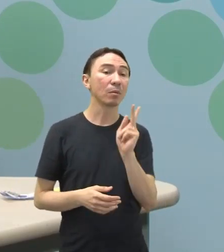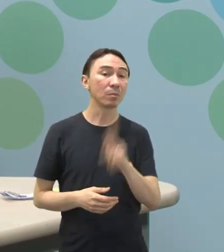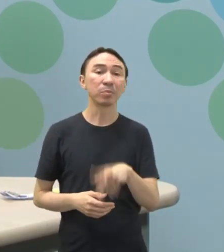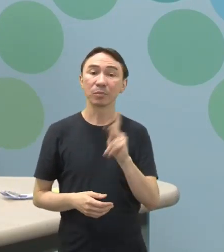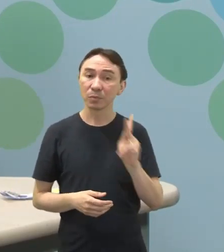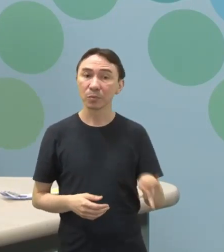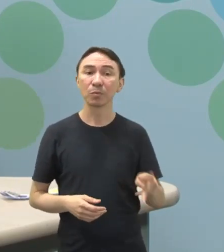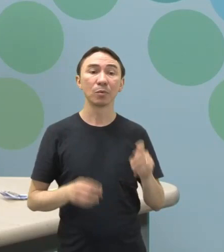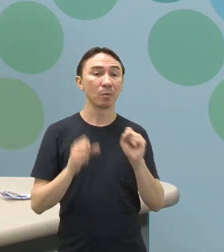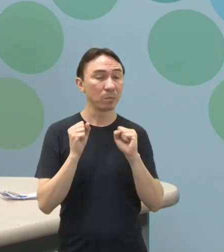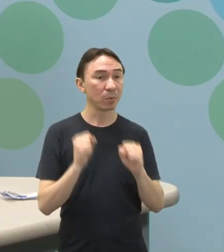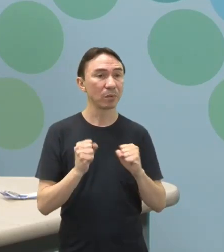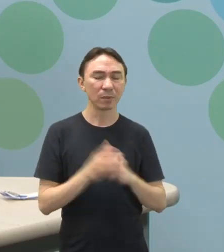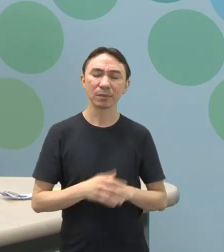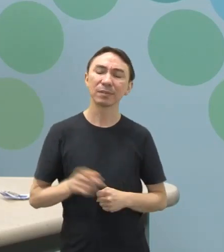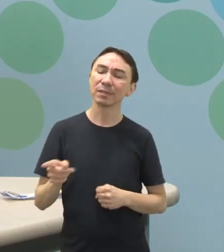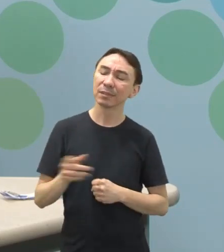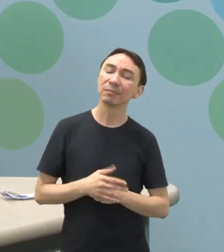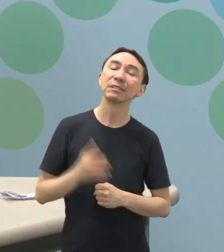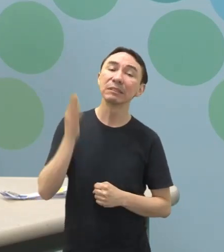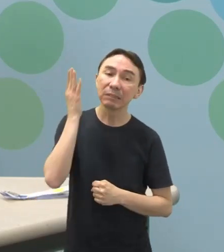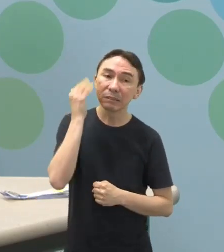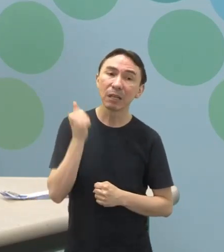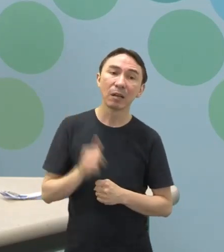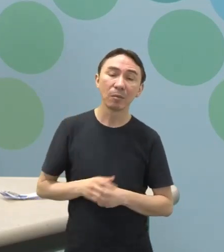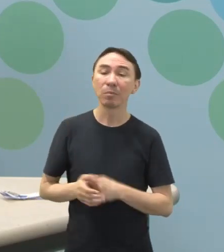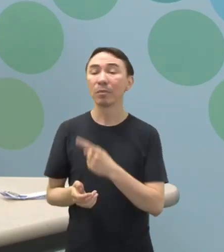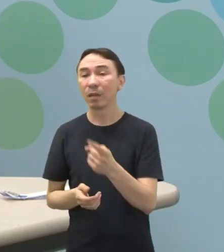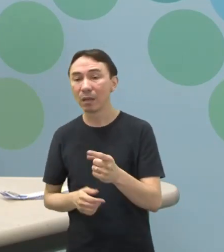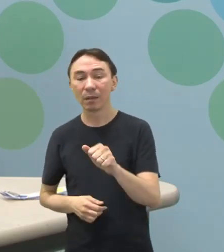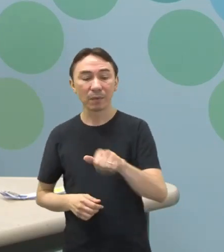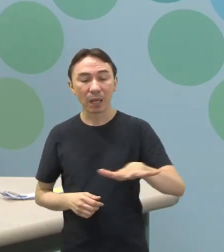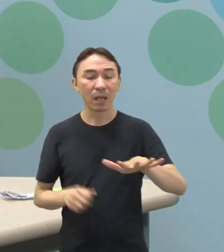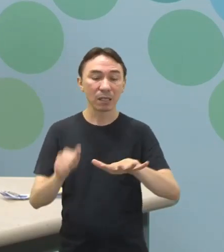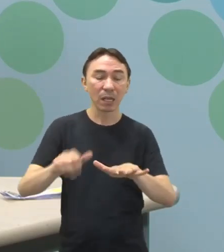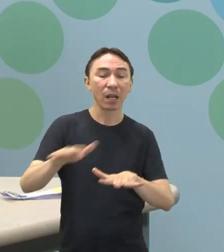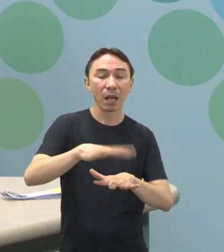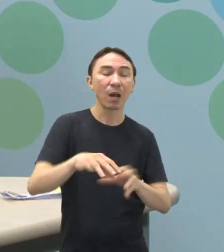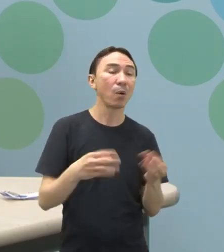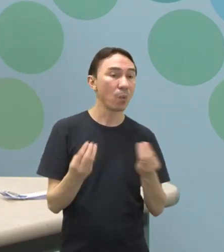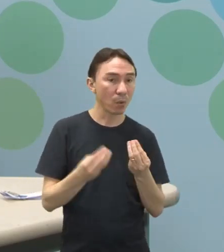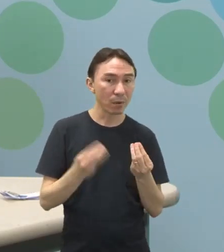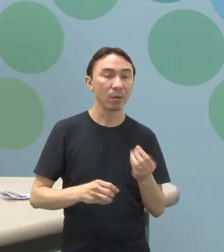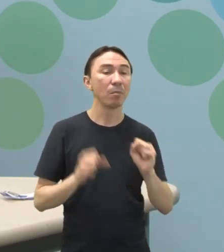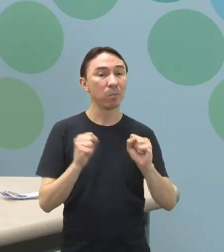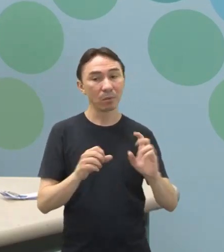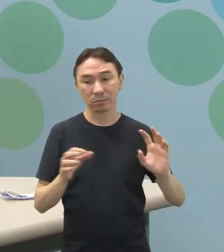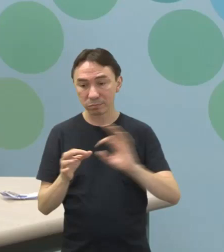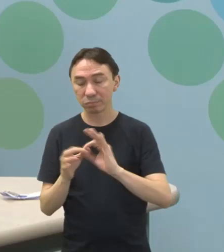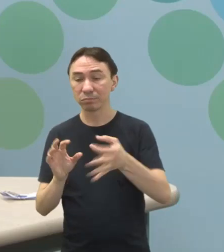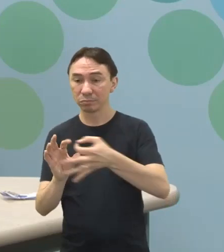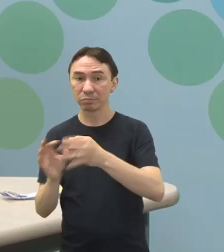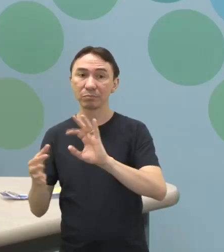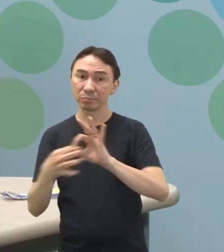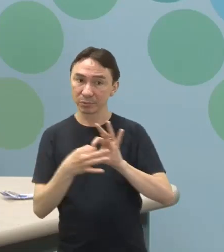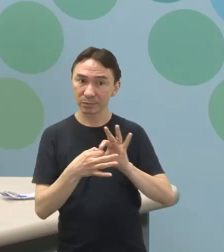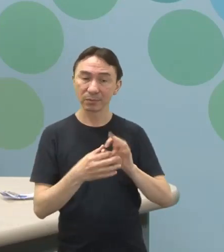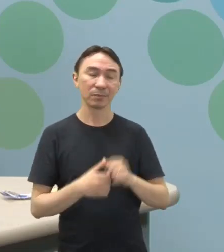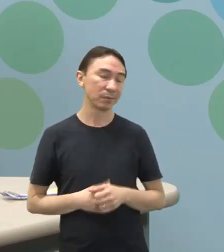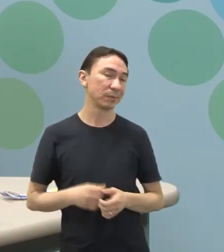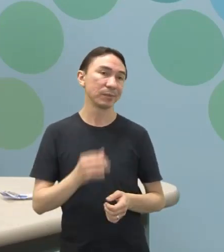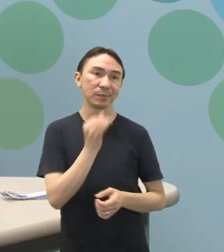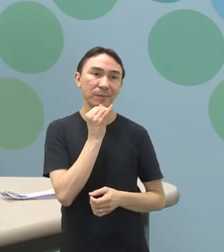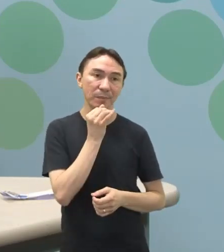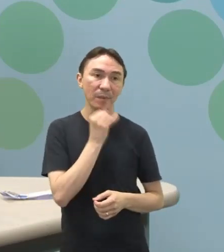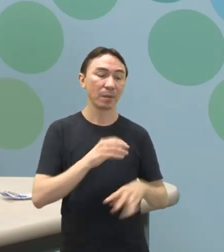interlocuções com os saberes de todas as áreas nesse sentido podemos utilizar a isto a mágica que é tão rica